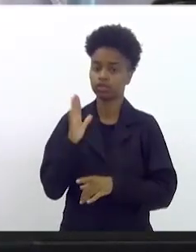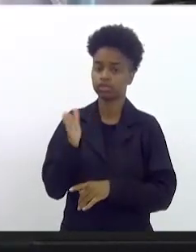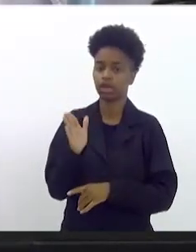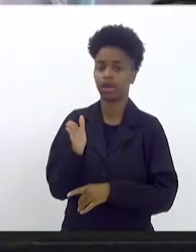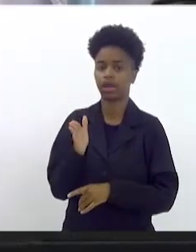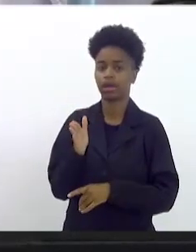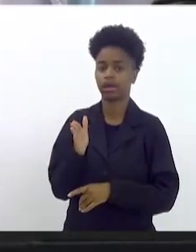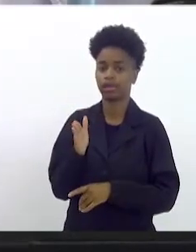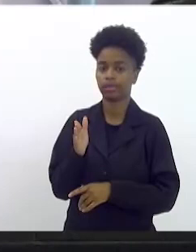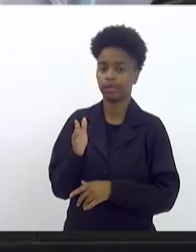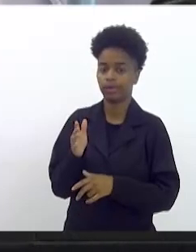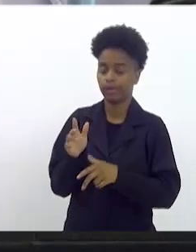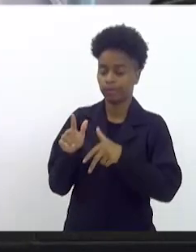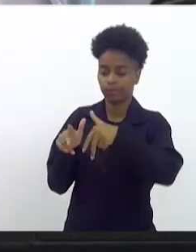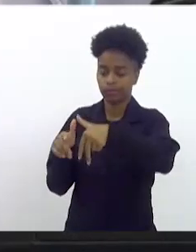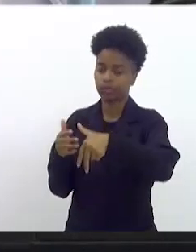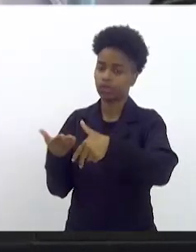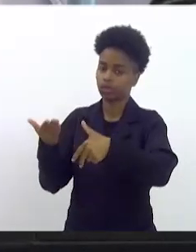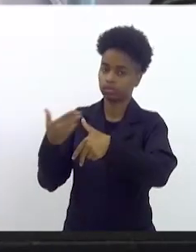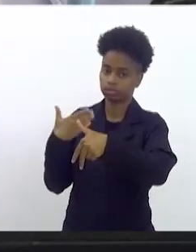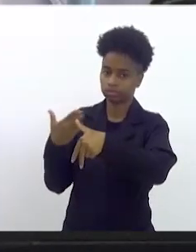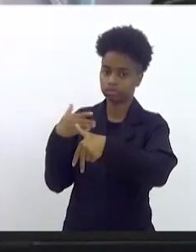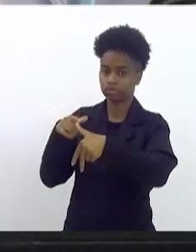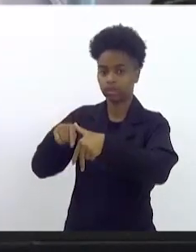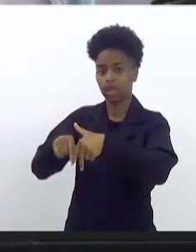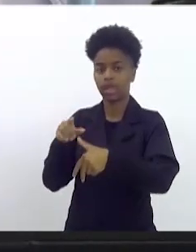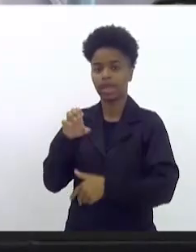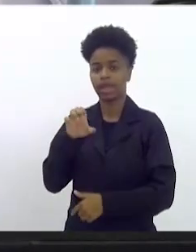promotora doutora Elísia